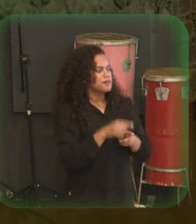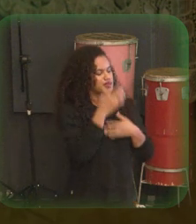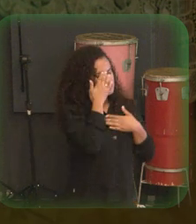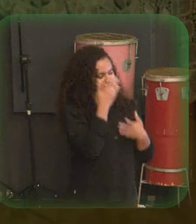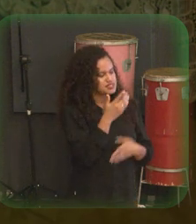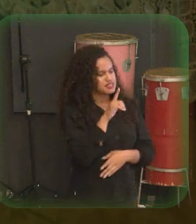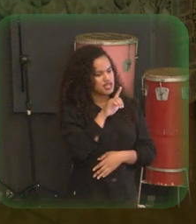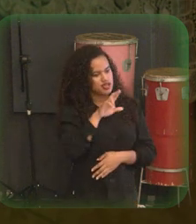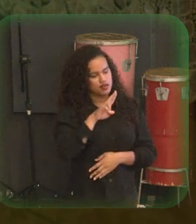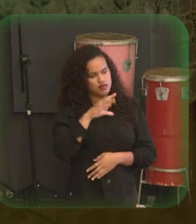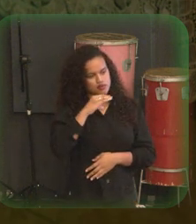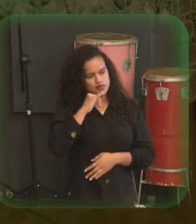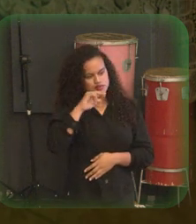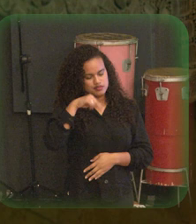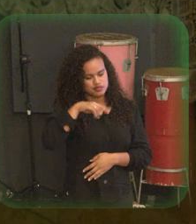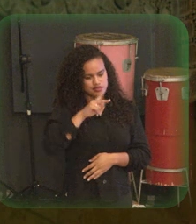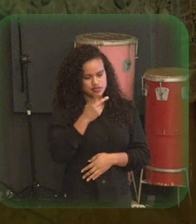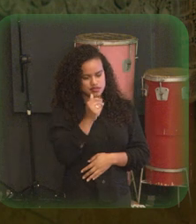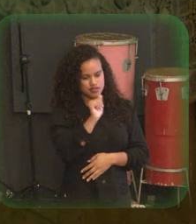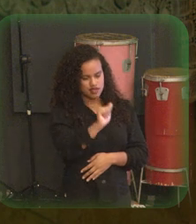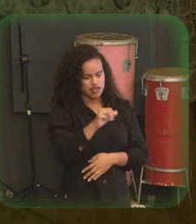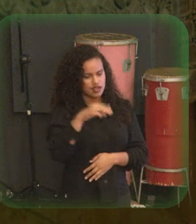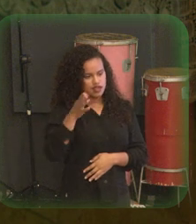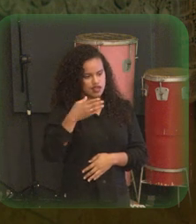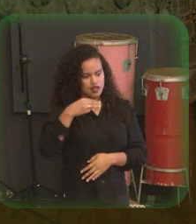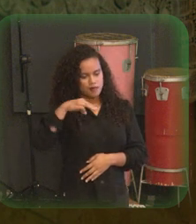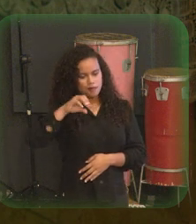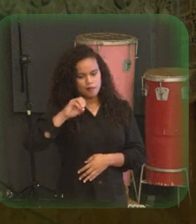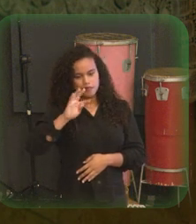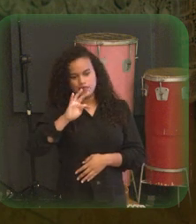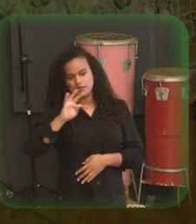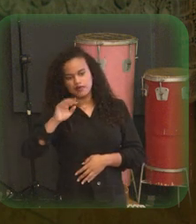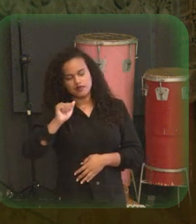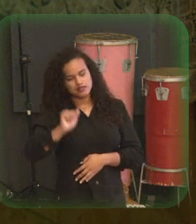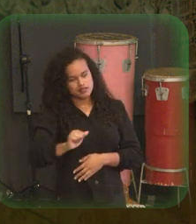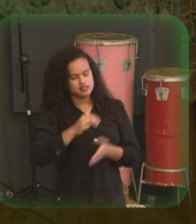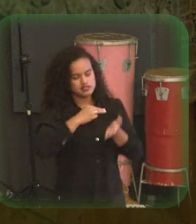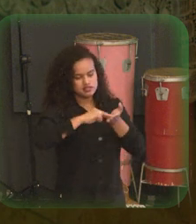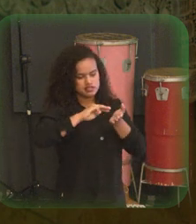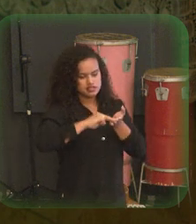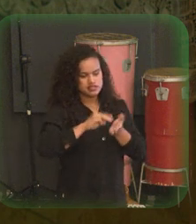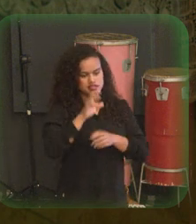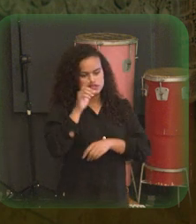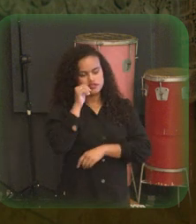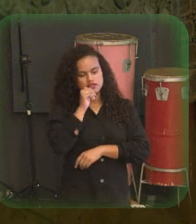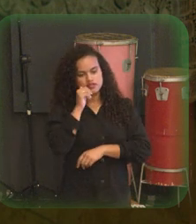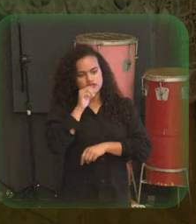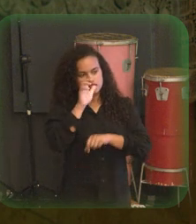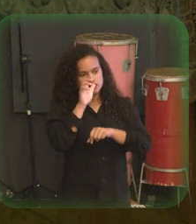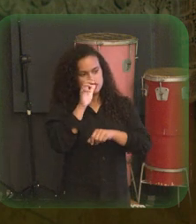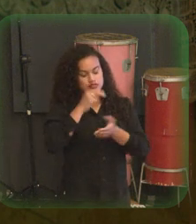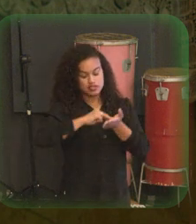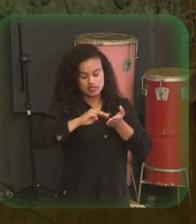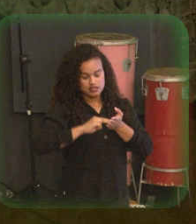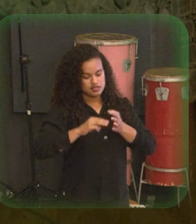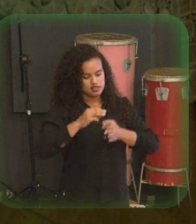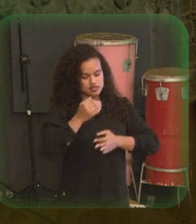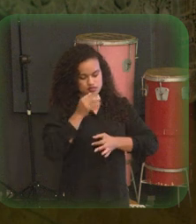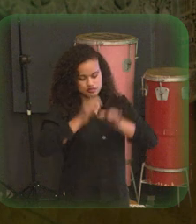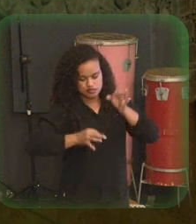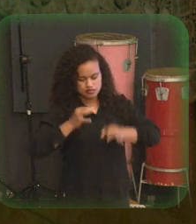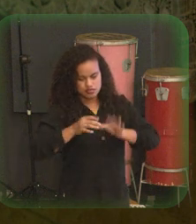Mota, pessoa por quem tenho imensa admiração, secretária de Estado de Justiça e Direitos Humanos de Pernambuco, minha